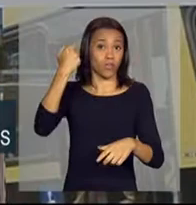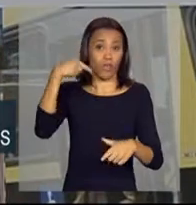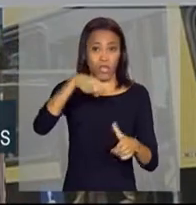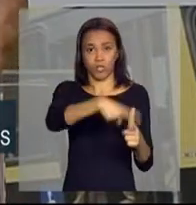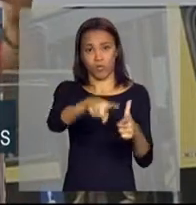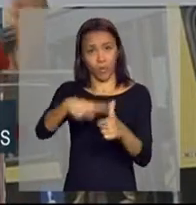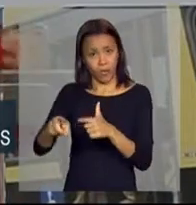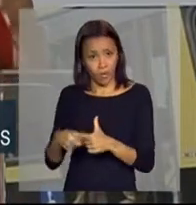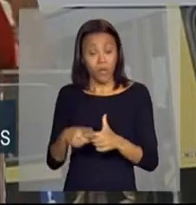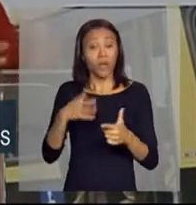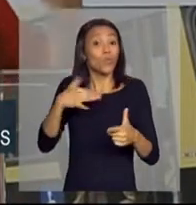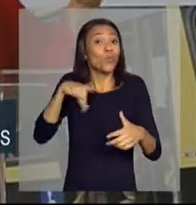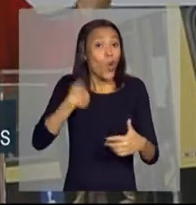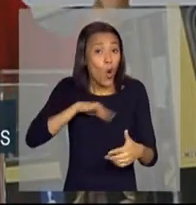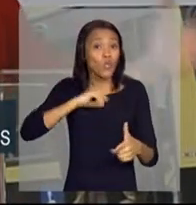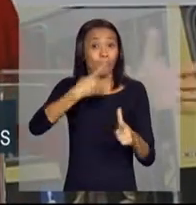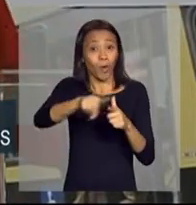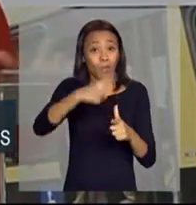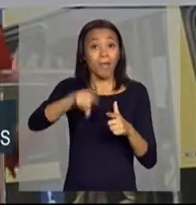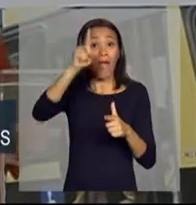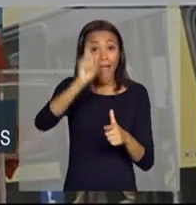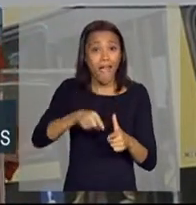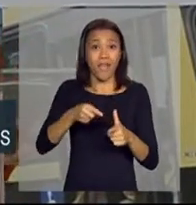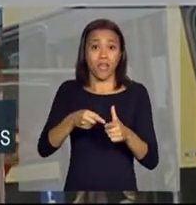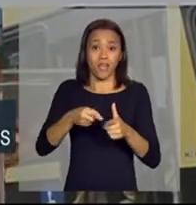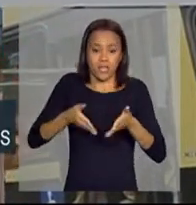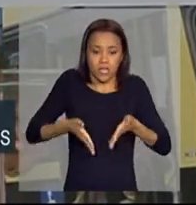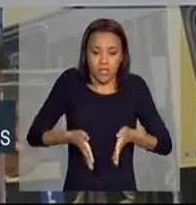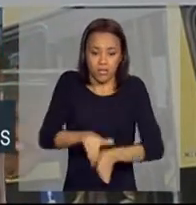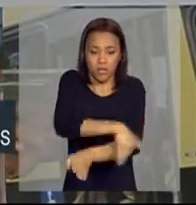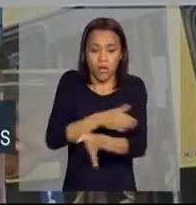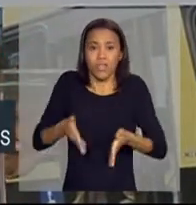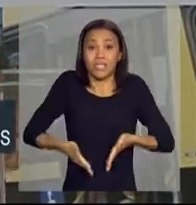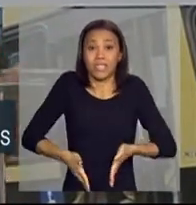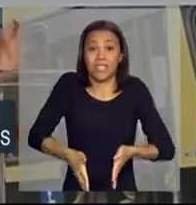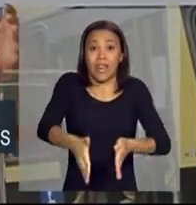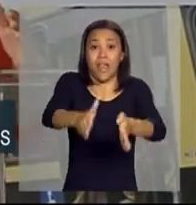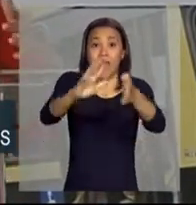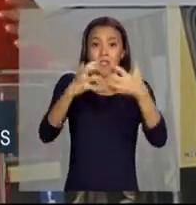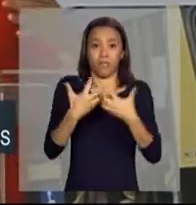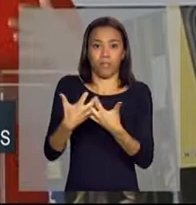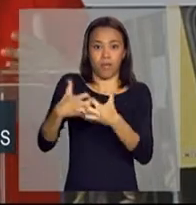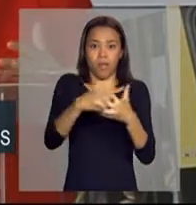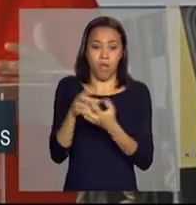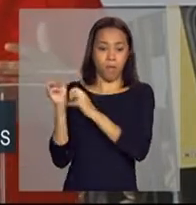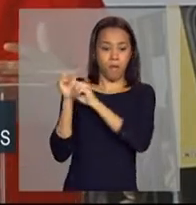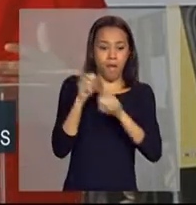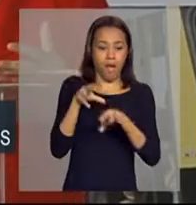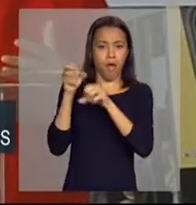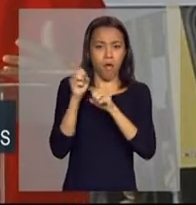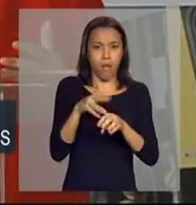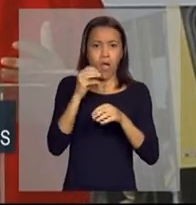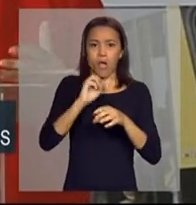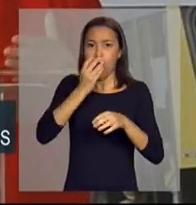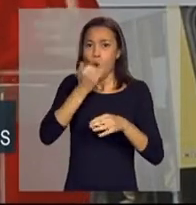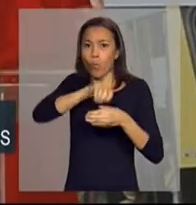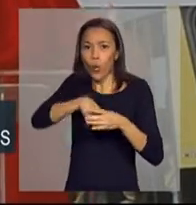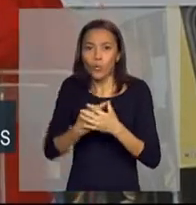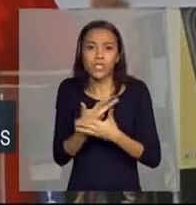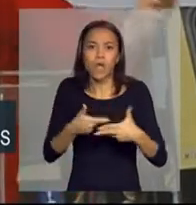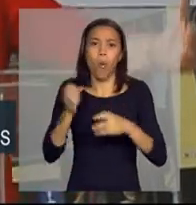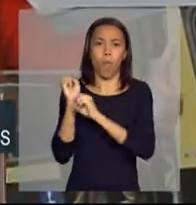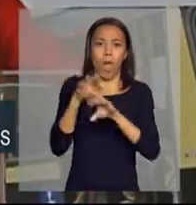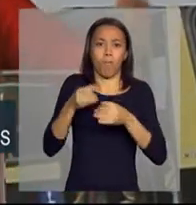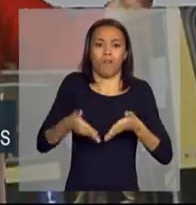nossos problemas são estradas vicinais. Essa é uma contribuição do governo no sentido de a